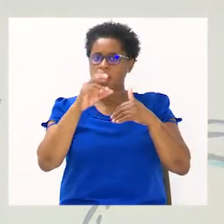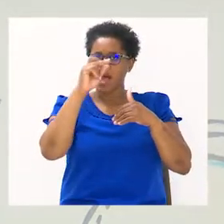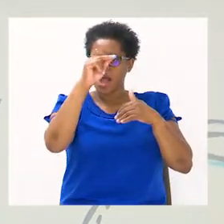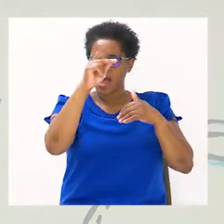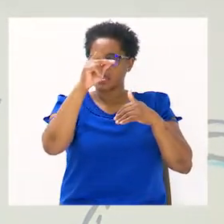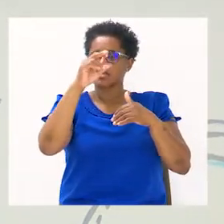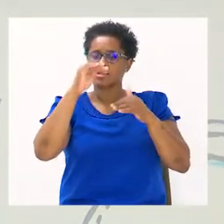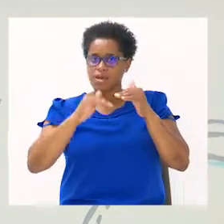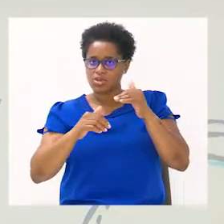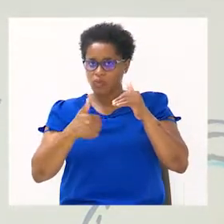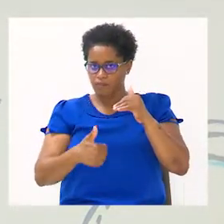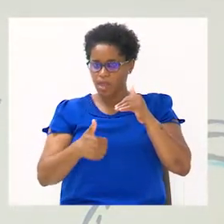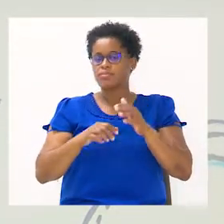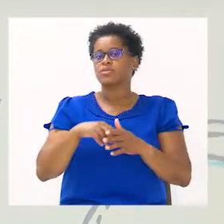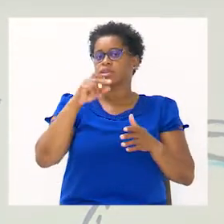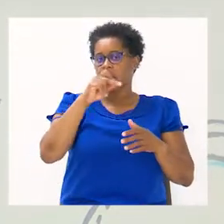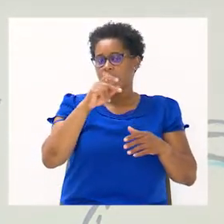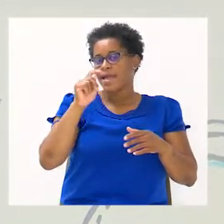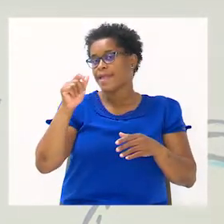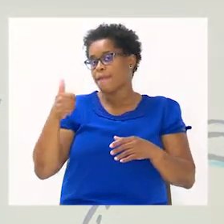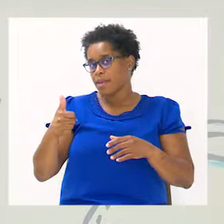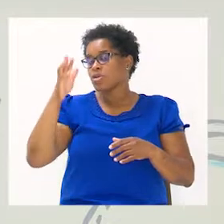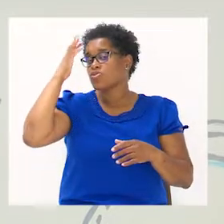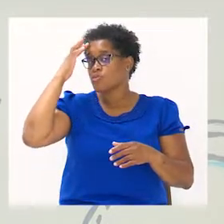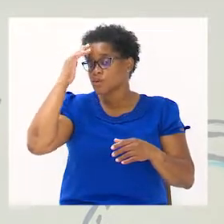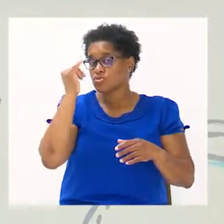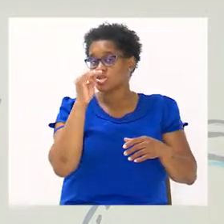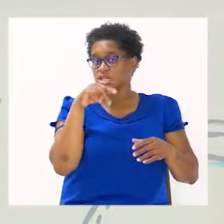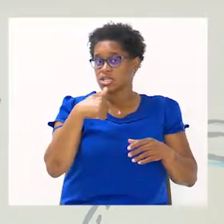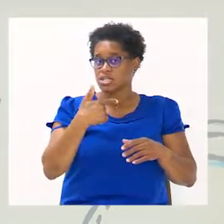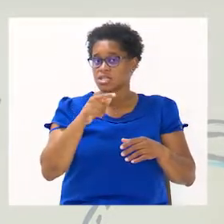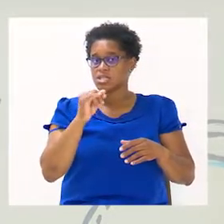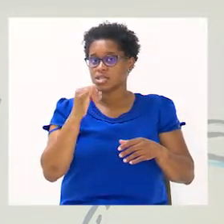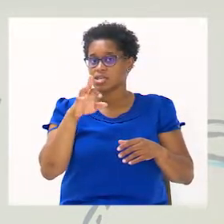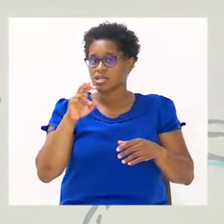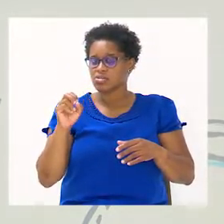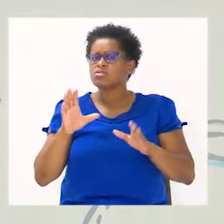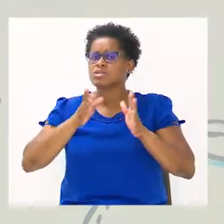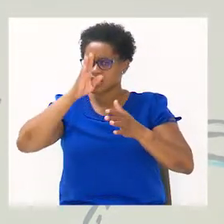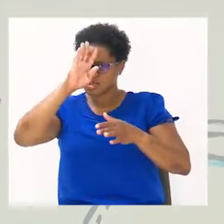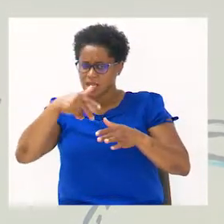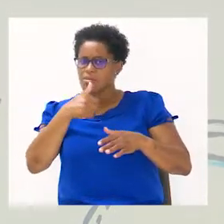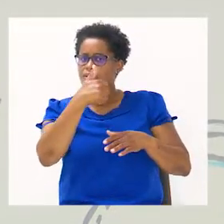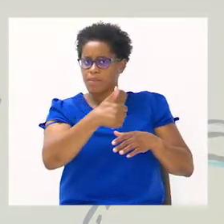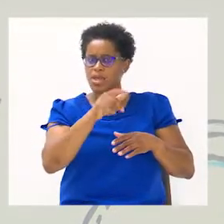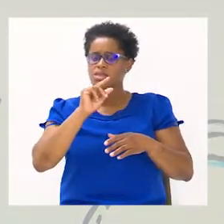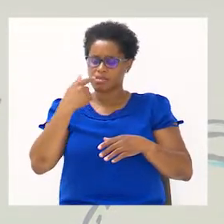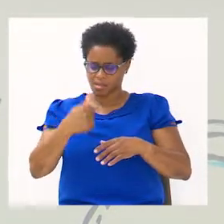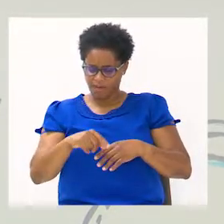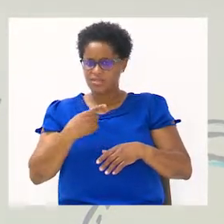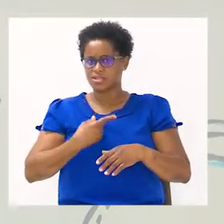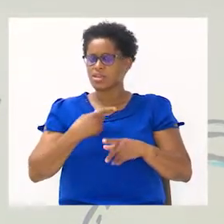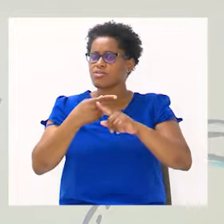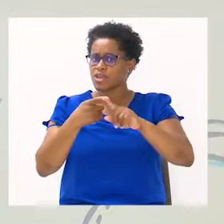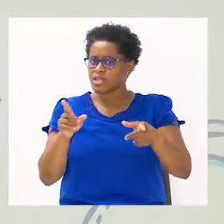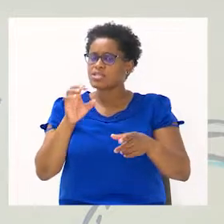são números inteiros, não é? Já sabem que o B deve ser diferente